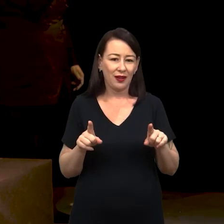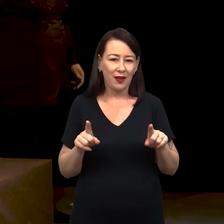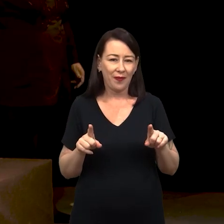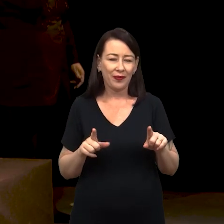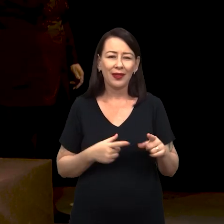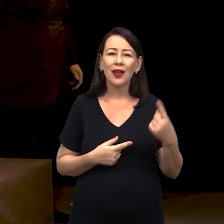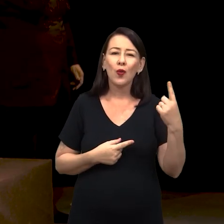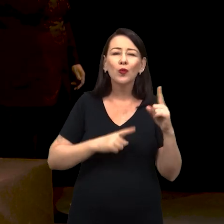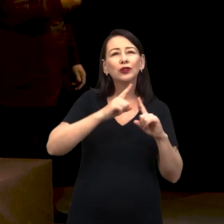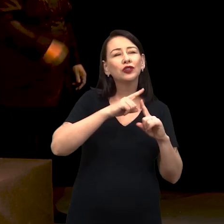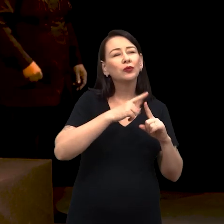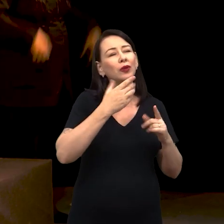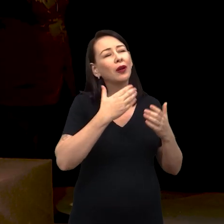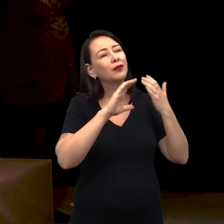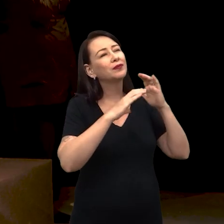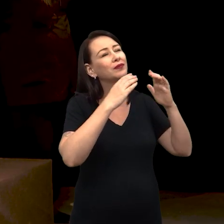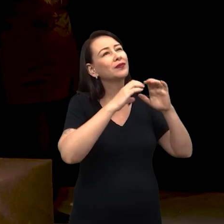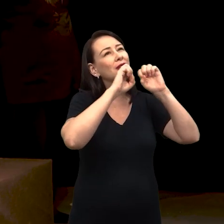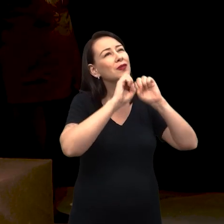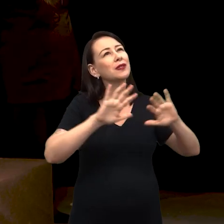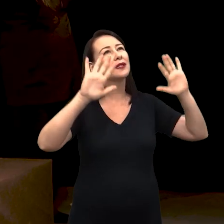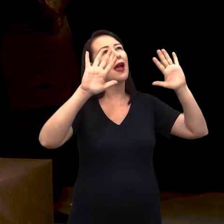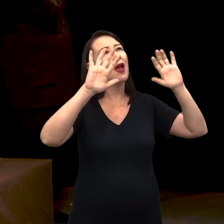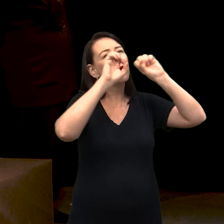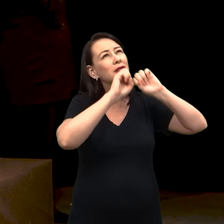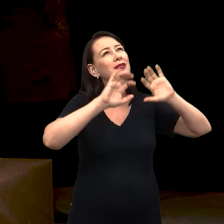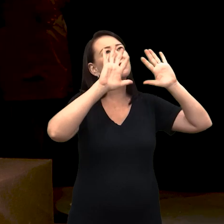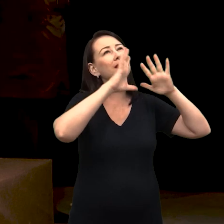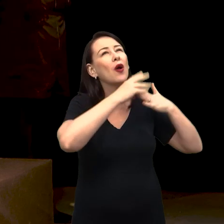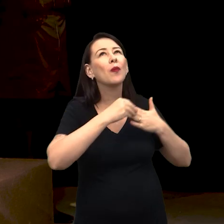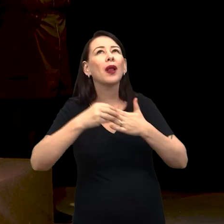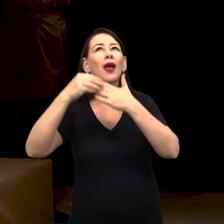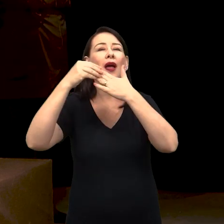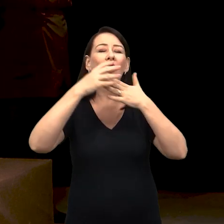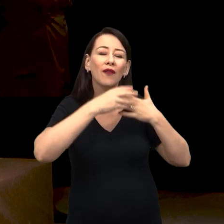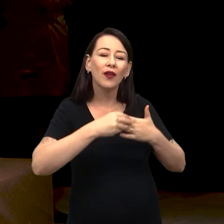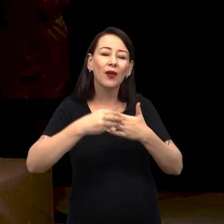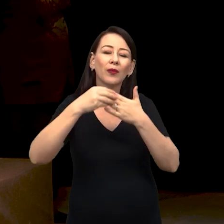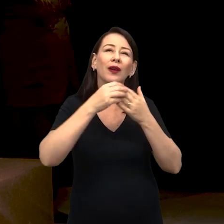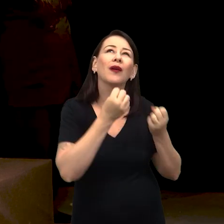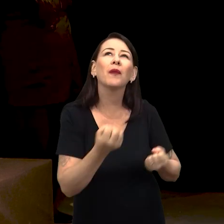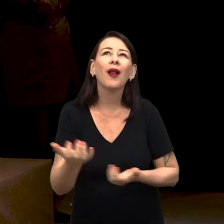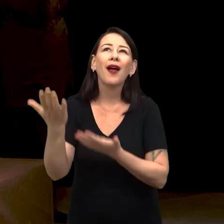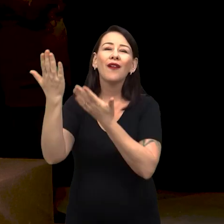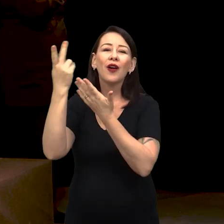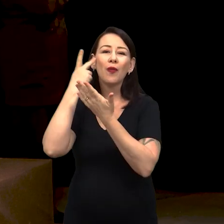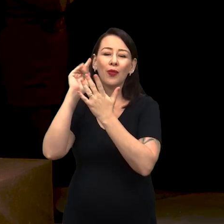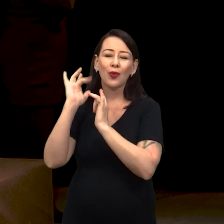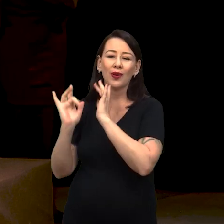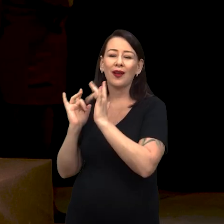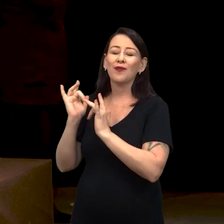tipo: ó céu me leva, ó céu dourado, ó céu me bota nos braços